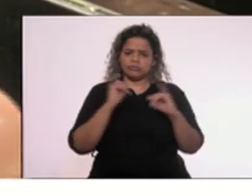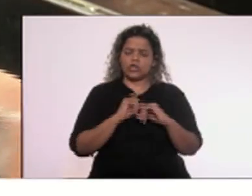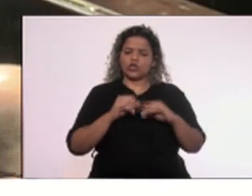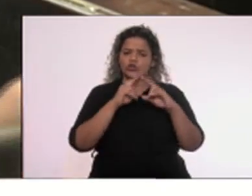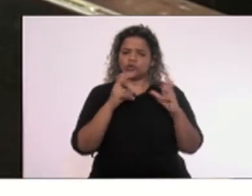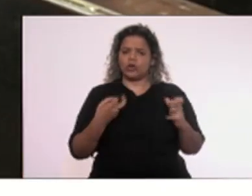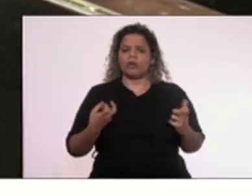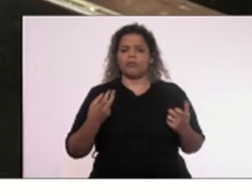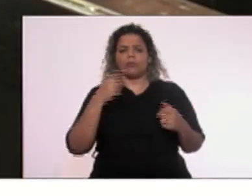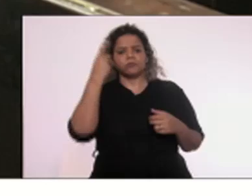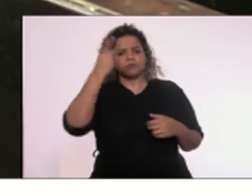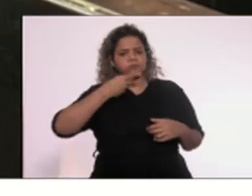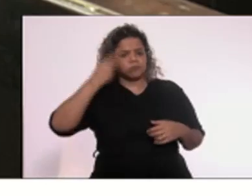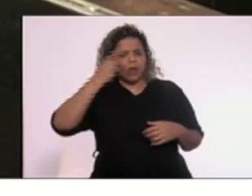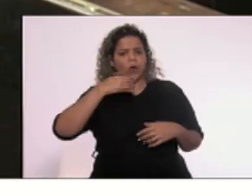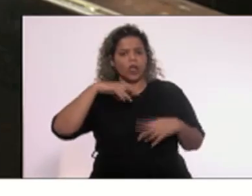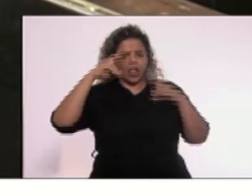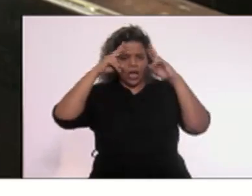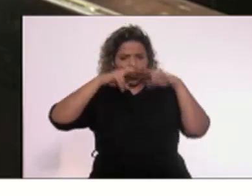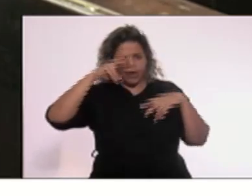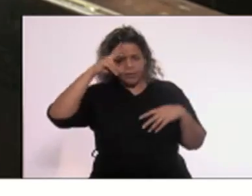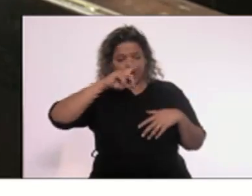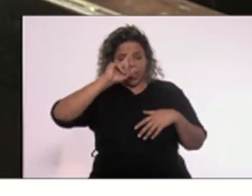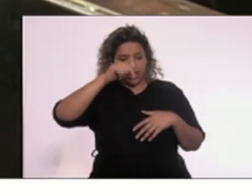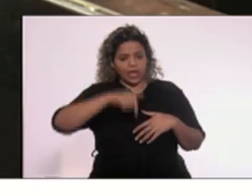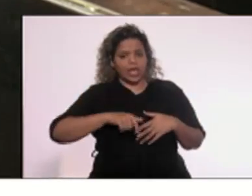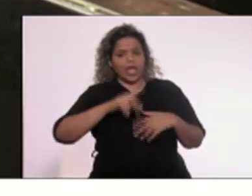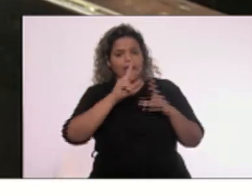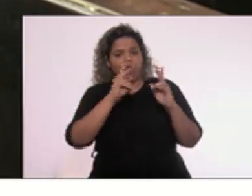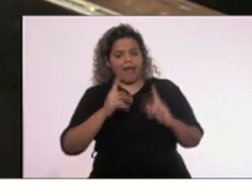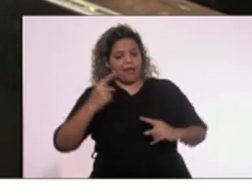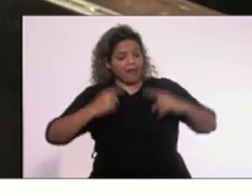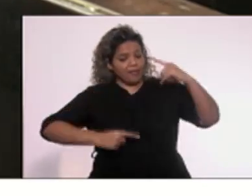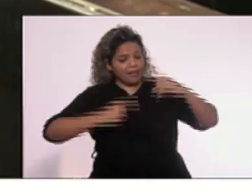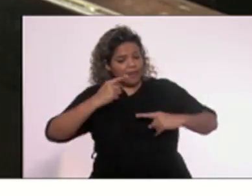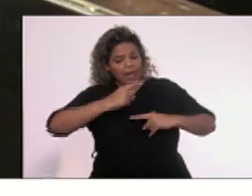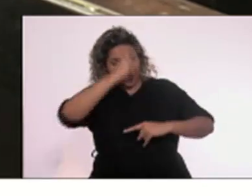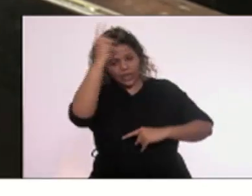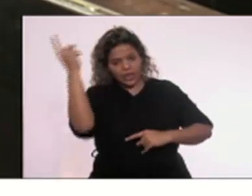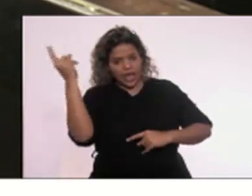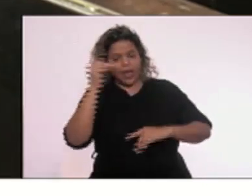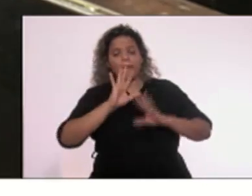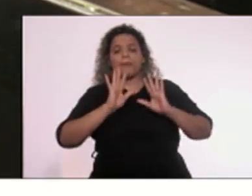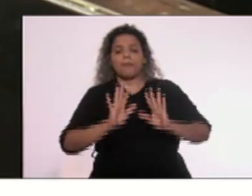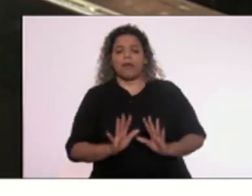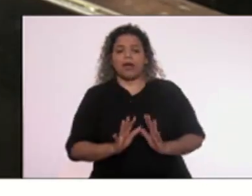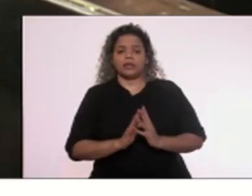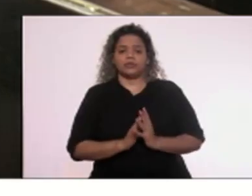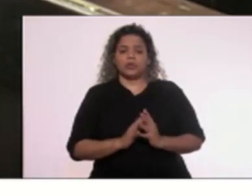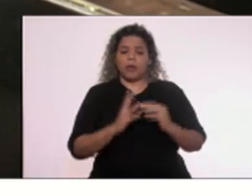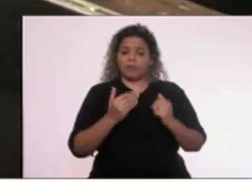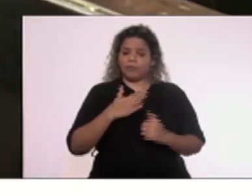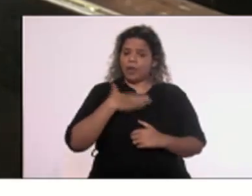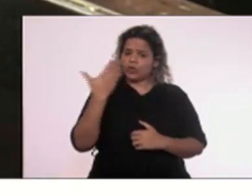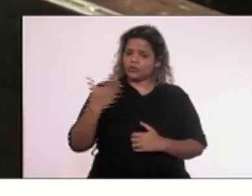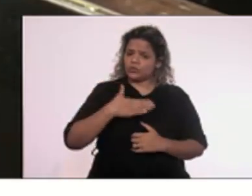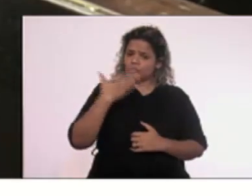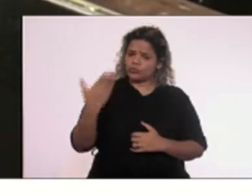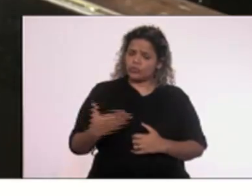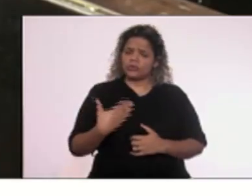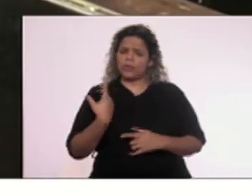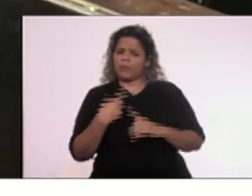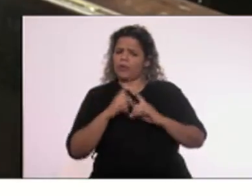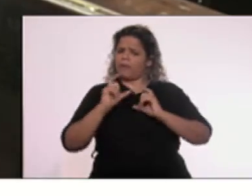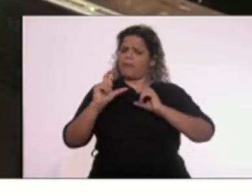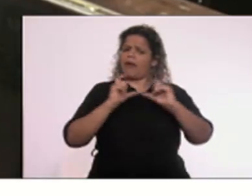deputado. Lembro que aqui é o lugar de embate de ideias, não tenho dúvida, mas muito me assusta quando essas